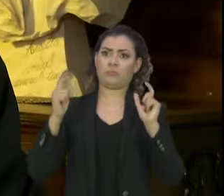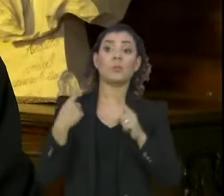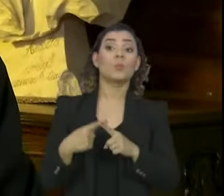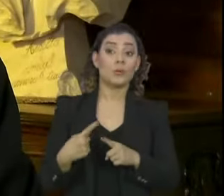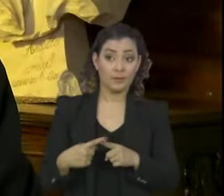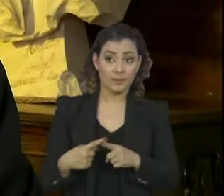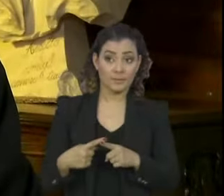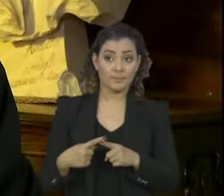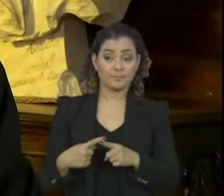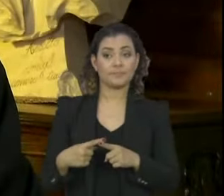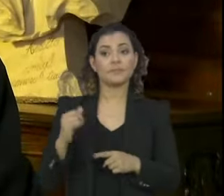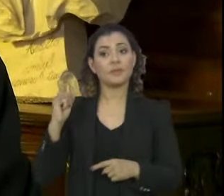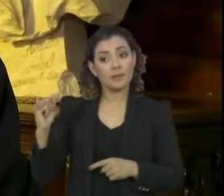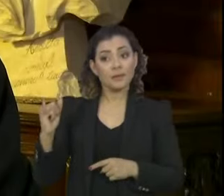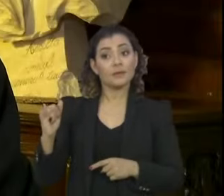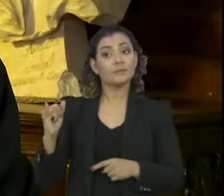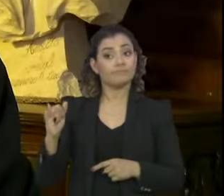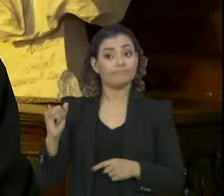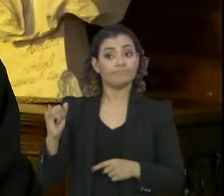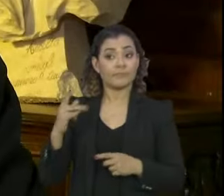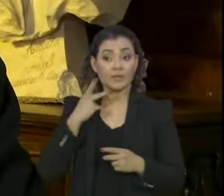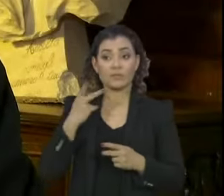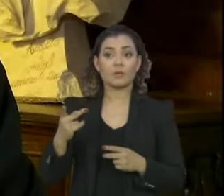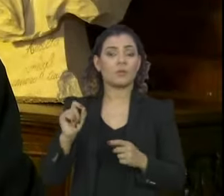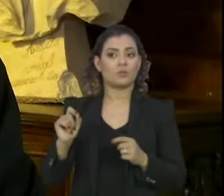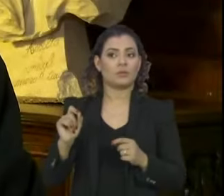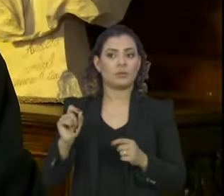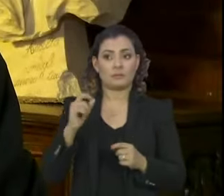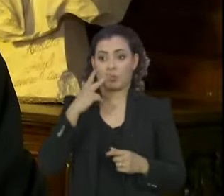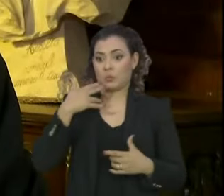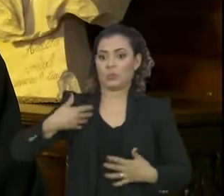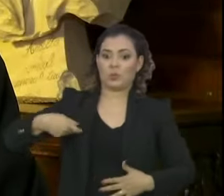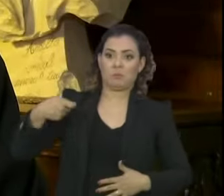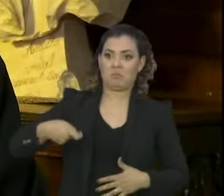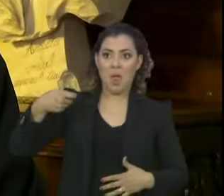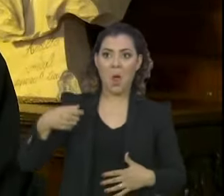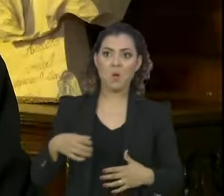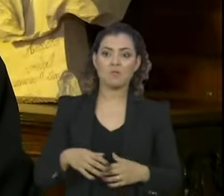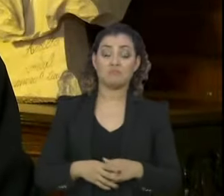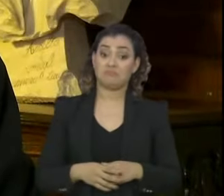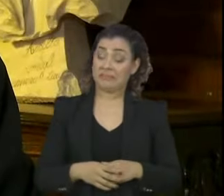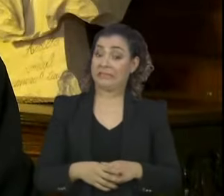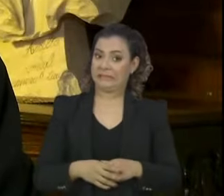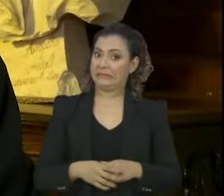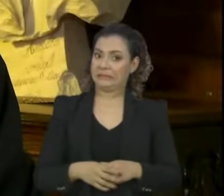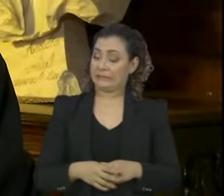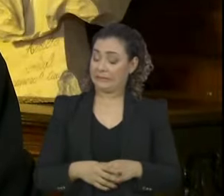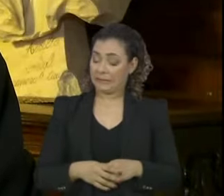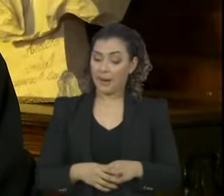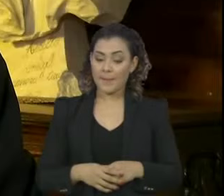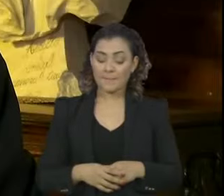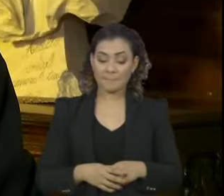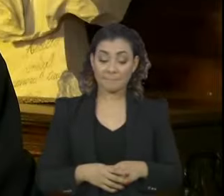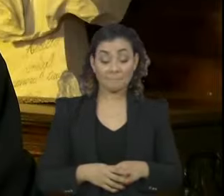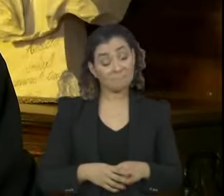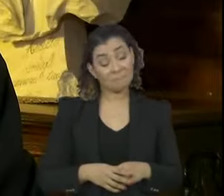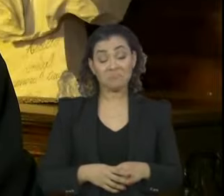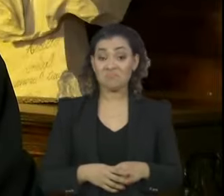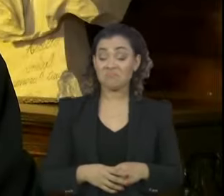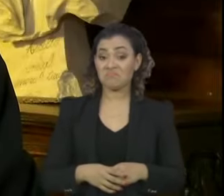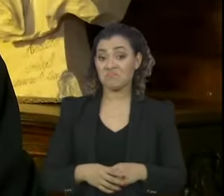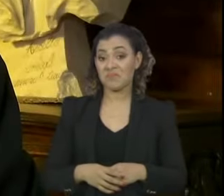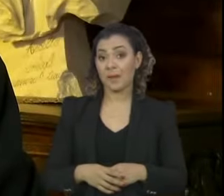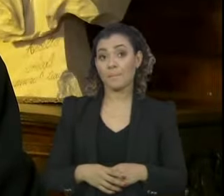disse isso que maneira muito forte e com muita convicção e